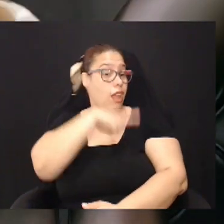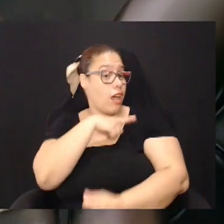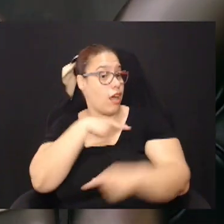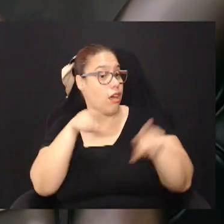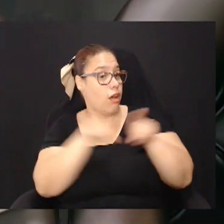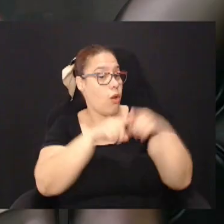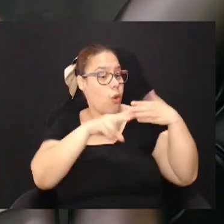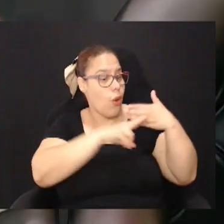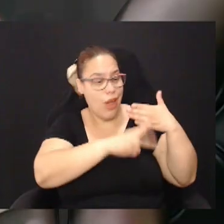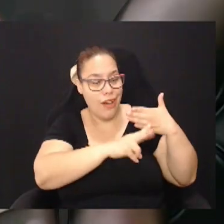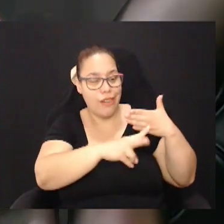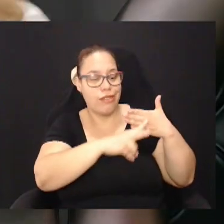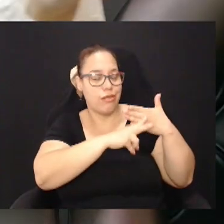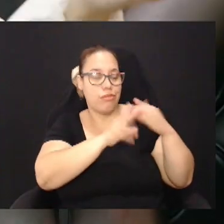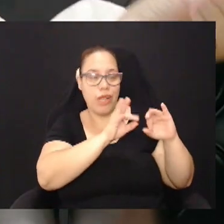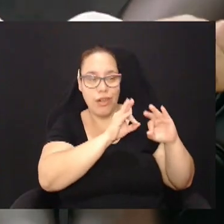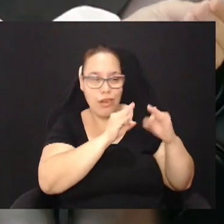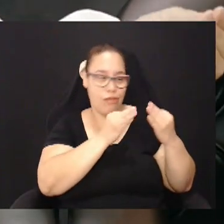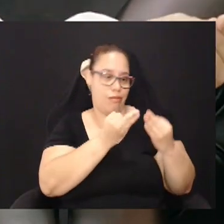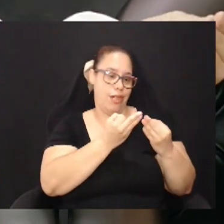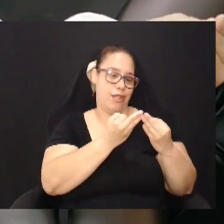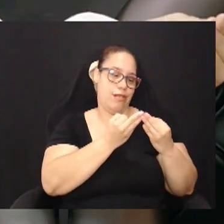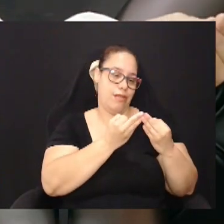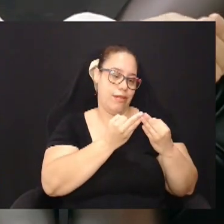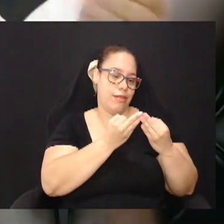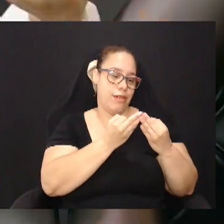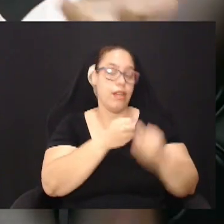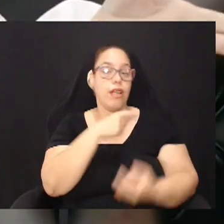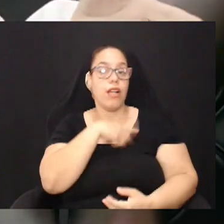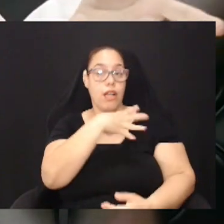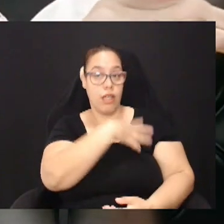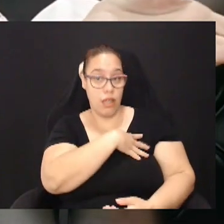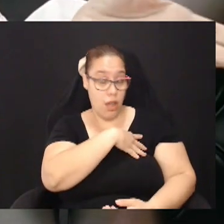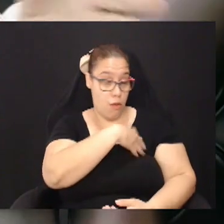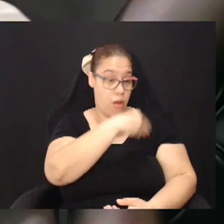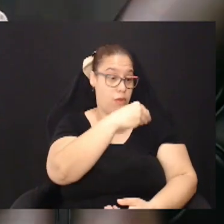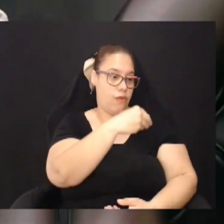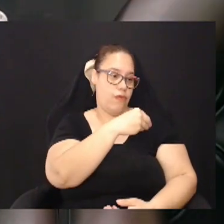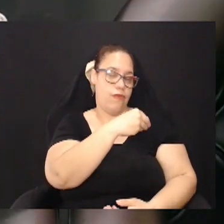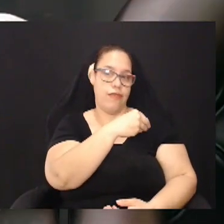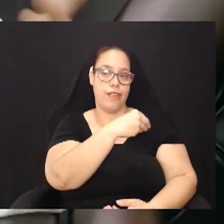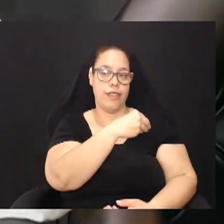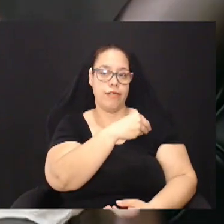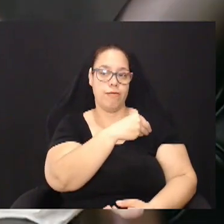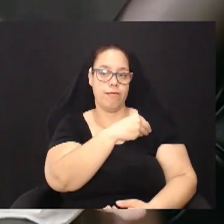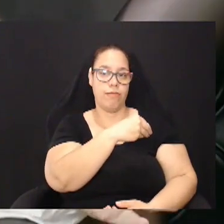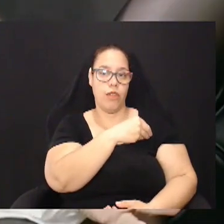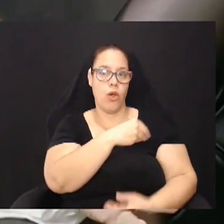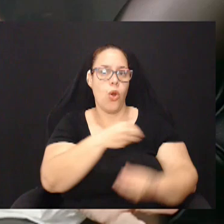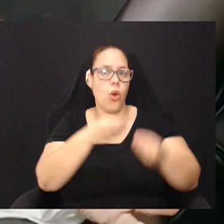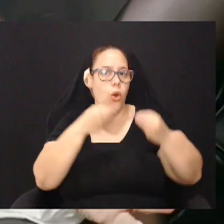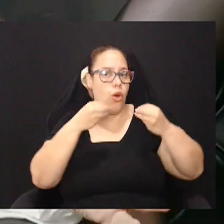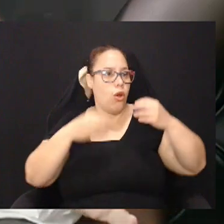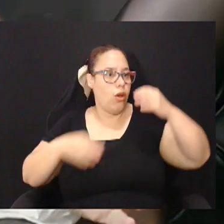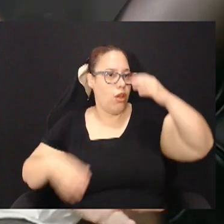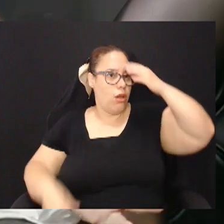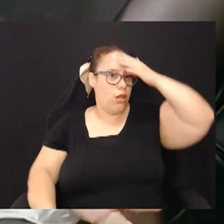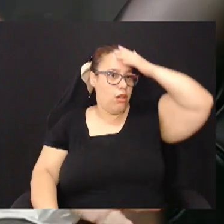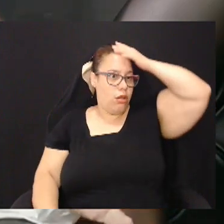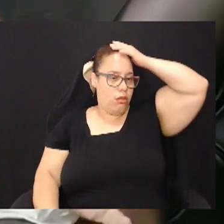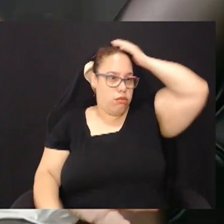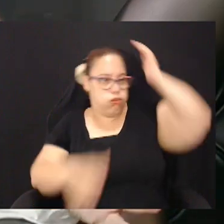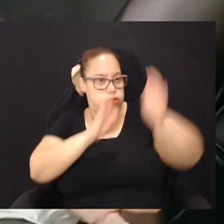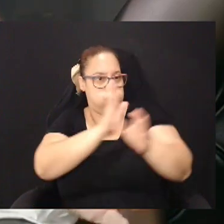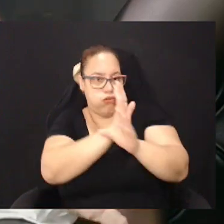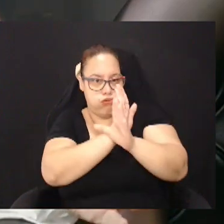da família, né? Que ele tem uma filha, e a filha fica completamente perdida naquele